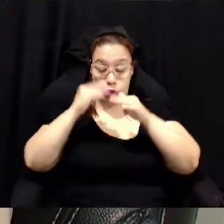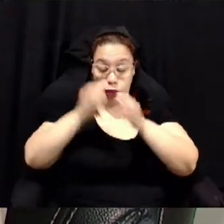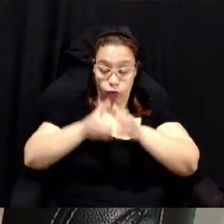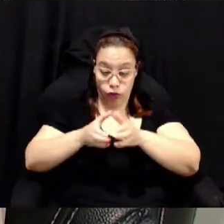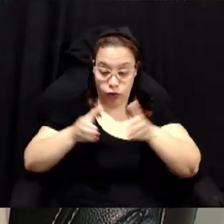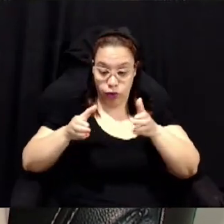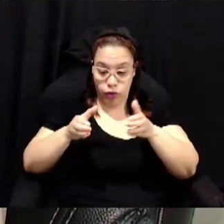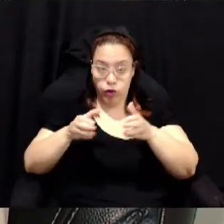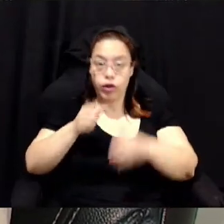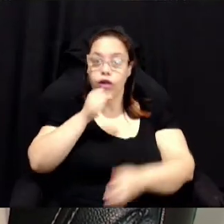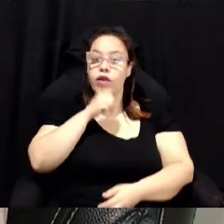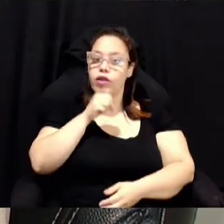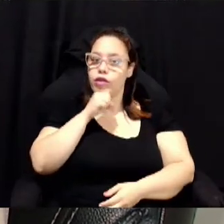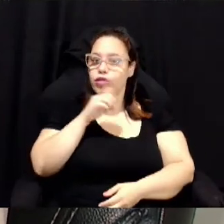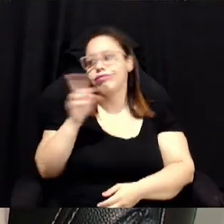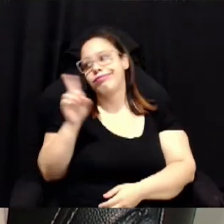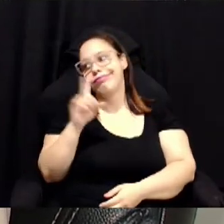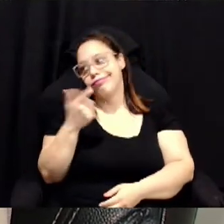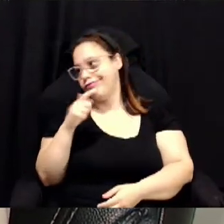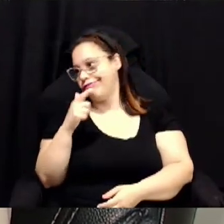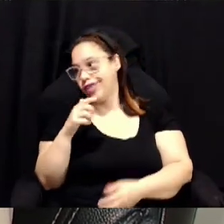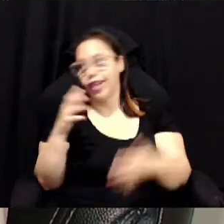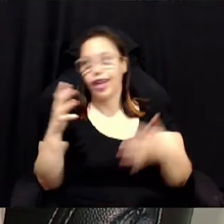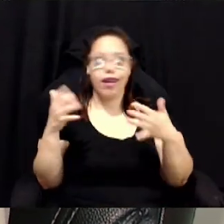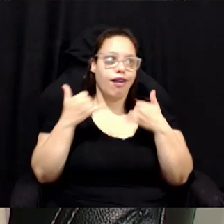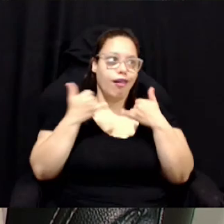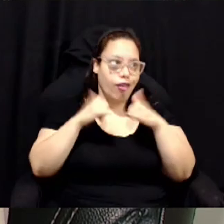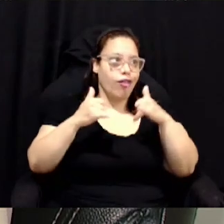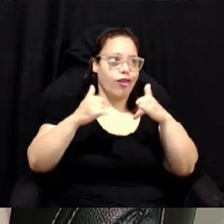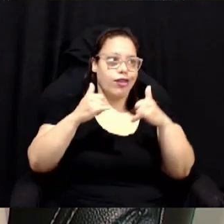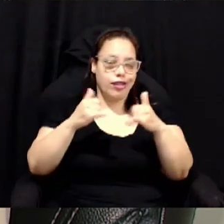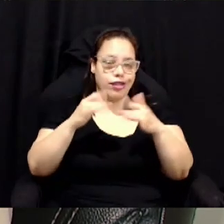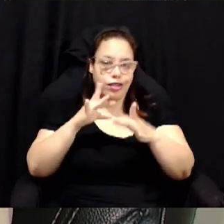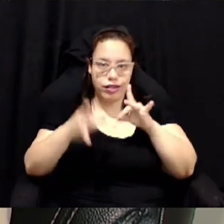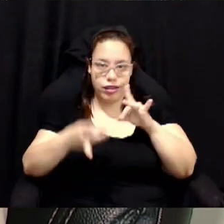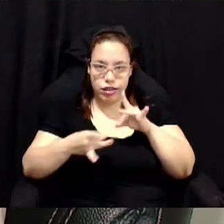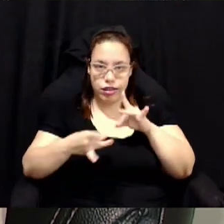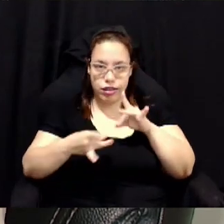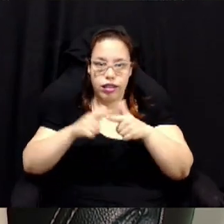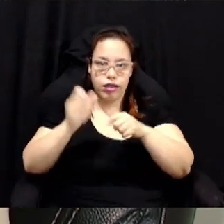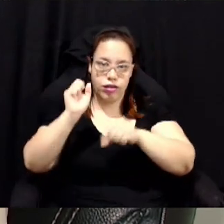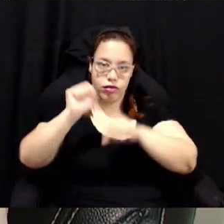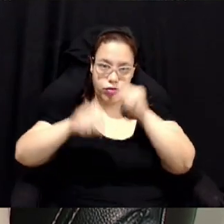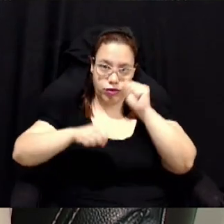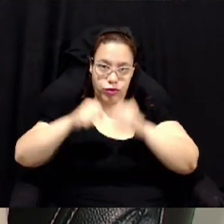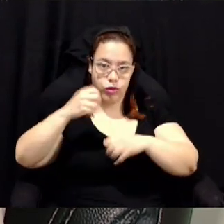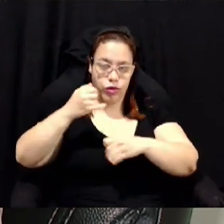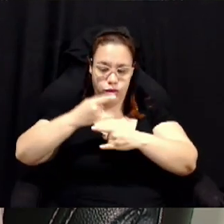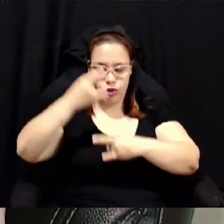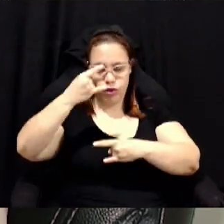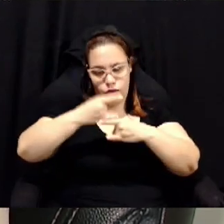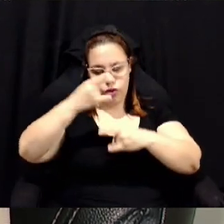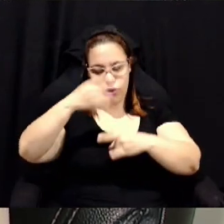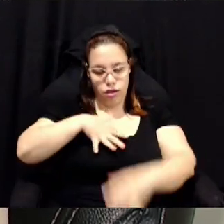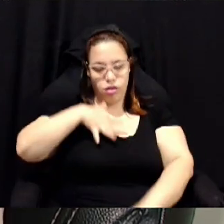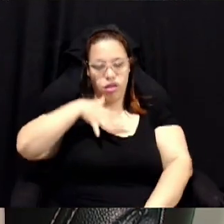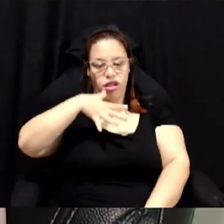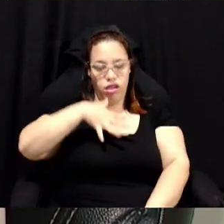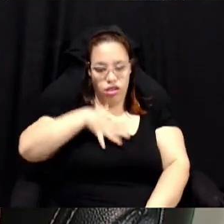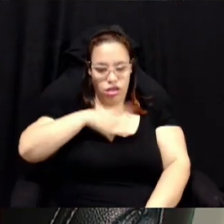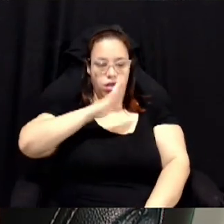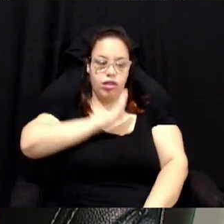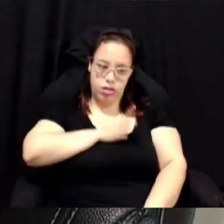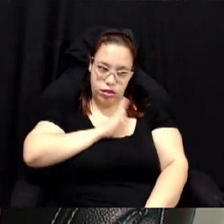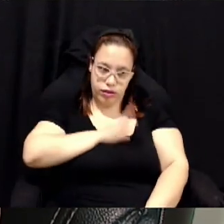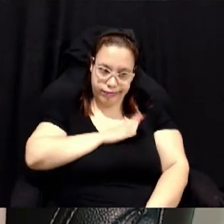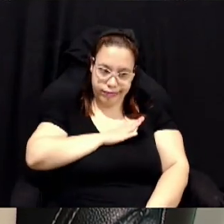também não, eles não têm, né, essa energia ainda mais, geralmente eles têm problemas articulares, né, problemas de coluna, respiratório, coração. Então o animal